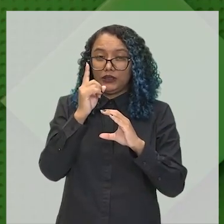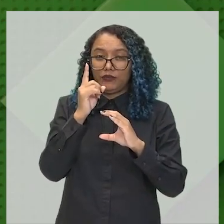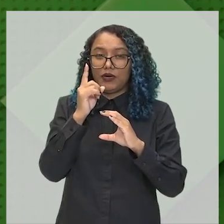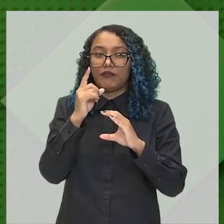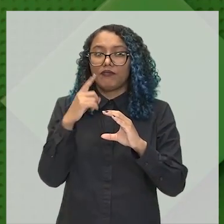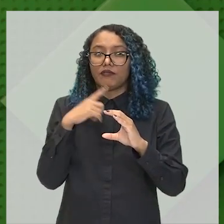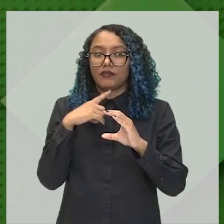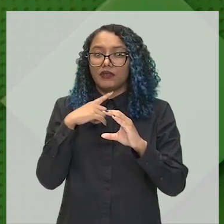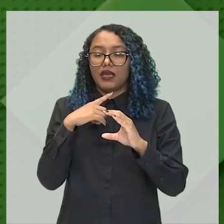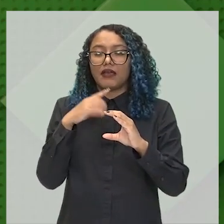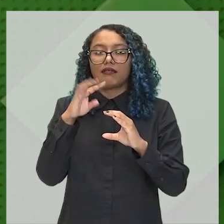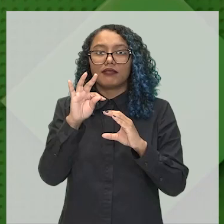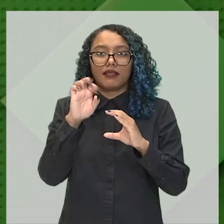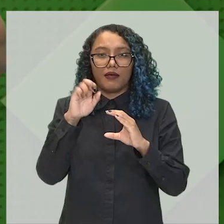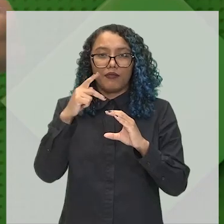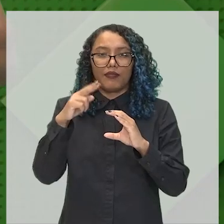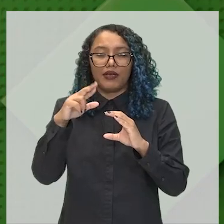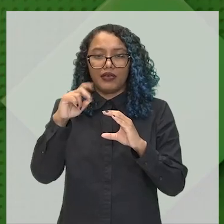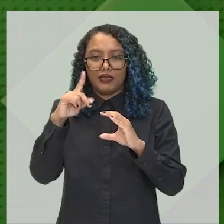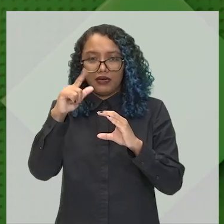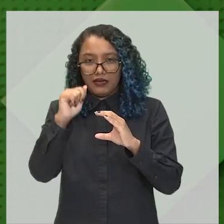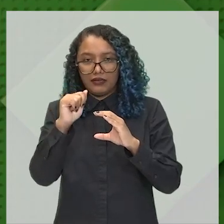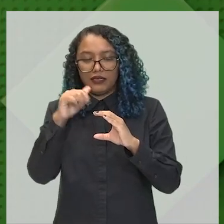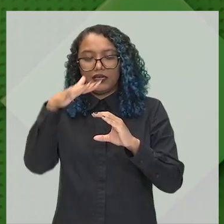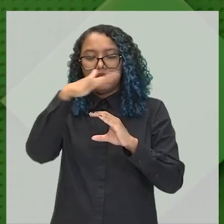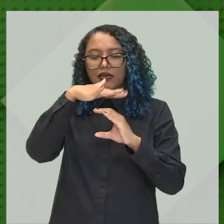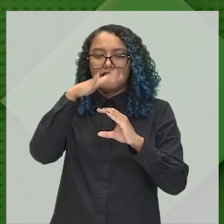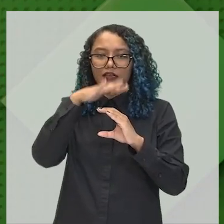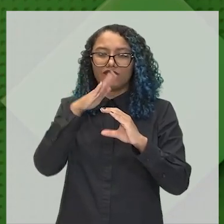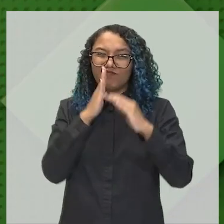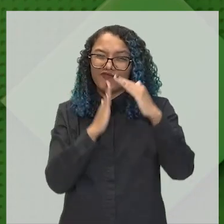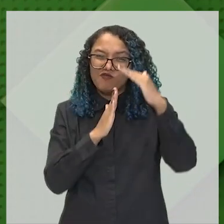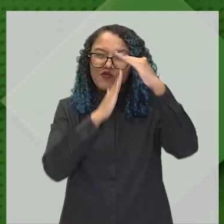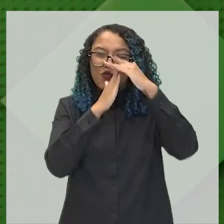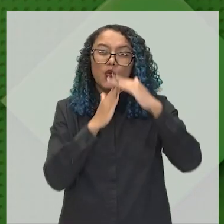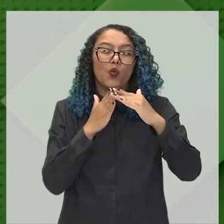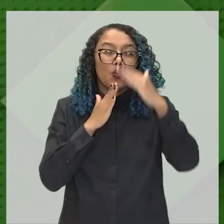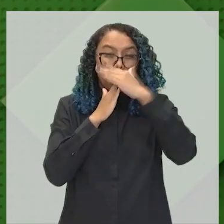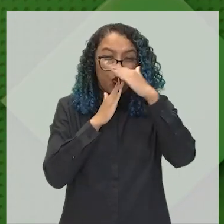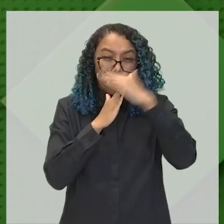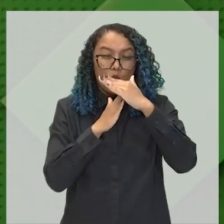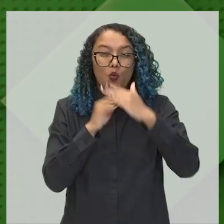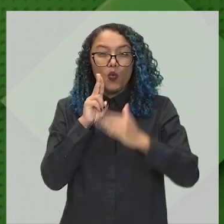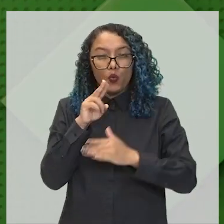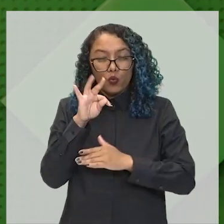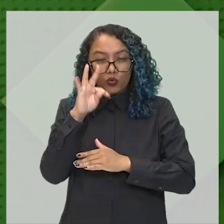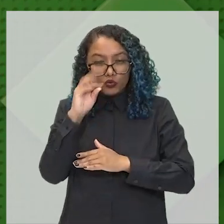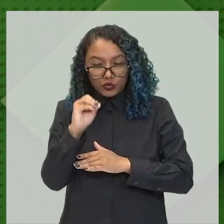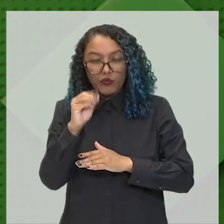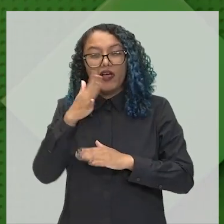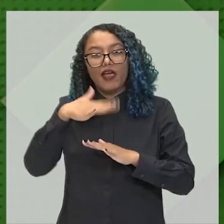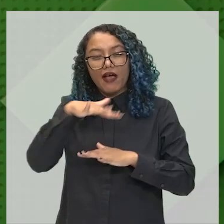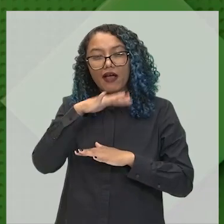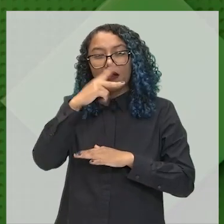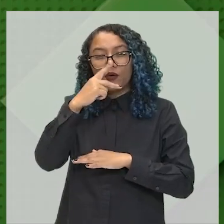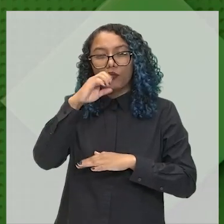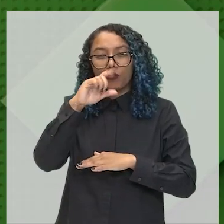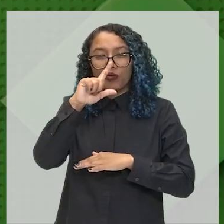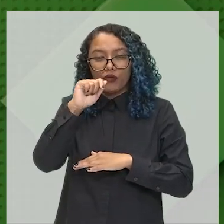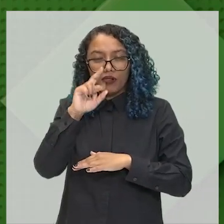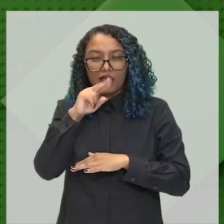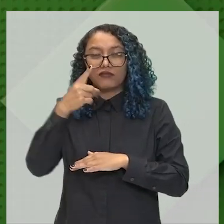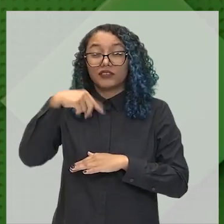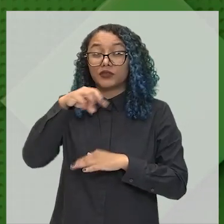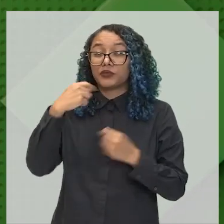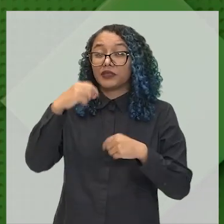estar a zona temperada e lá na extremidade essa zona polar, tá bom? Então, é um desenho que você vai